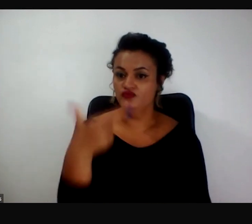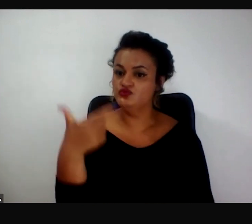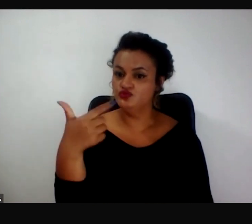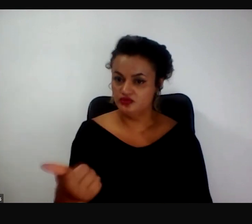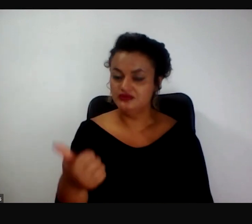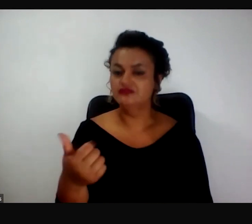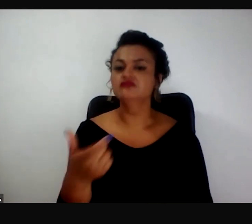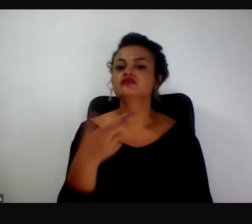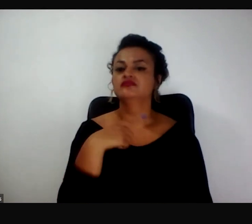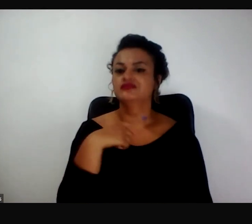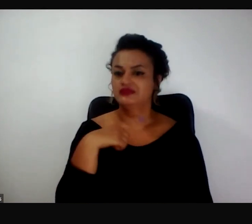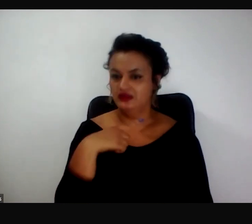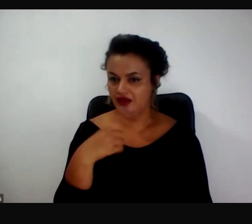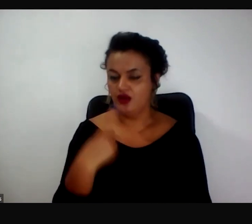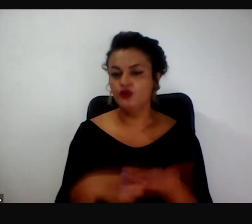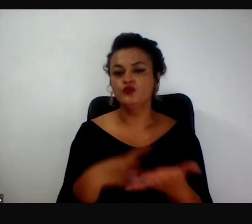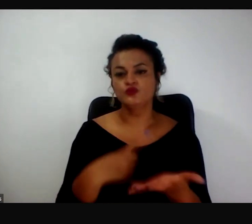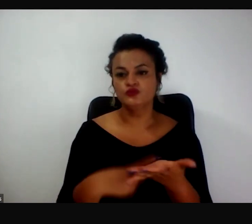um acordo que